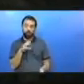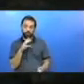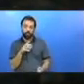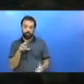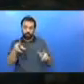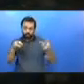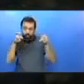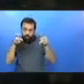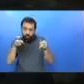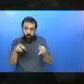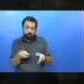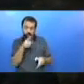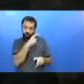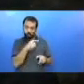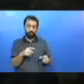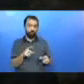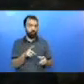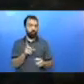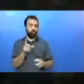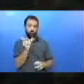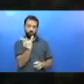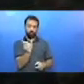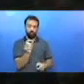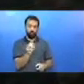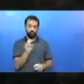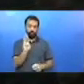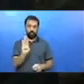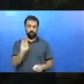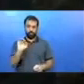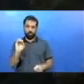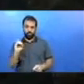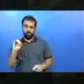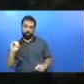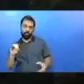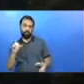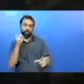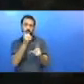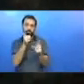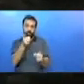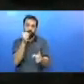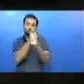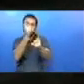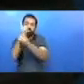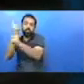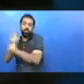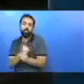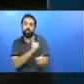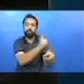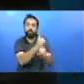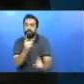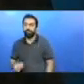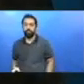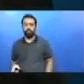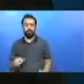várias vezes aqui neste texto aparece a palavra boi? Então peguem um lápis colorido e vamos circular estas palavras, olhem.